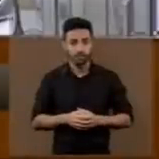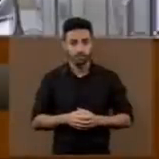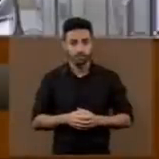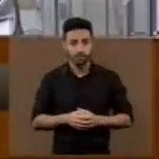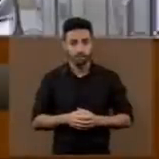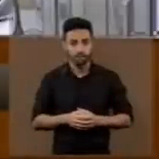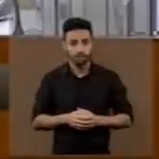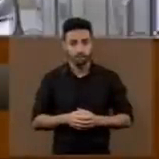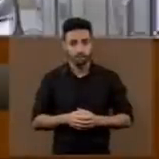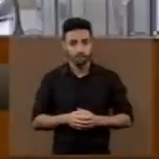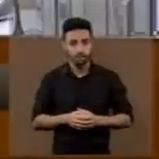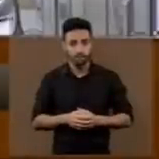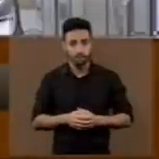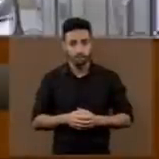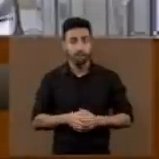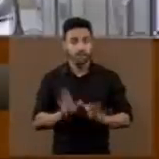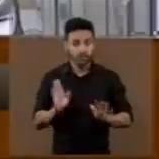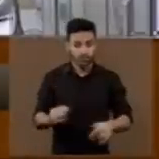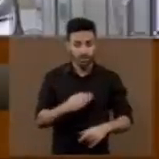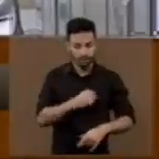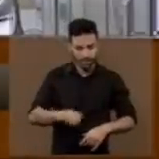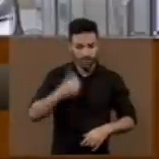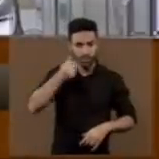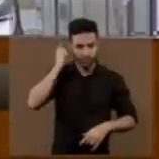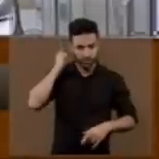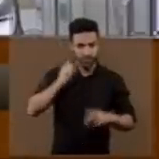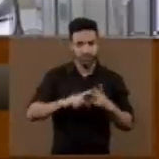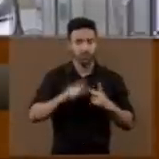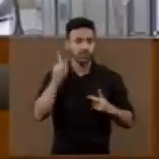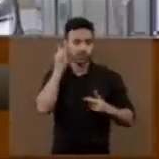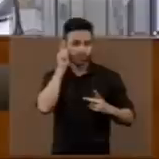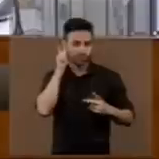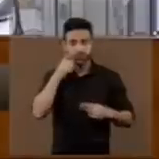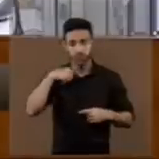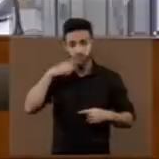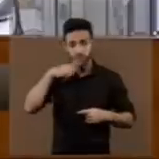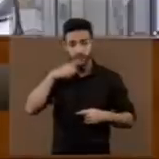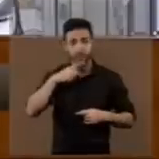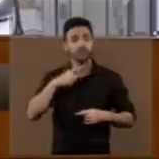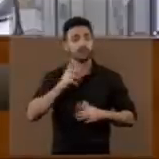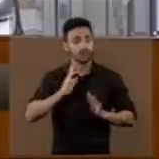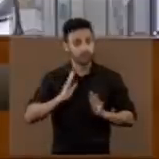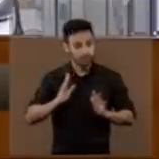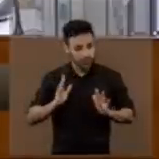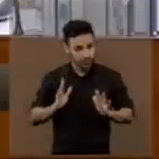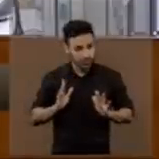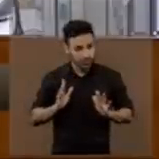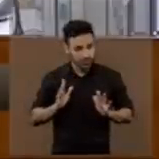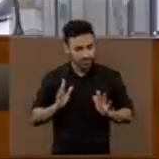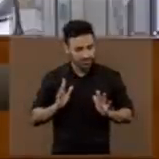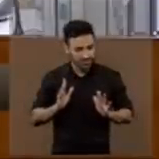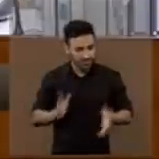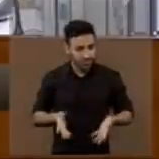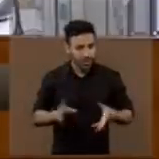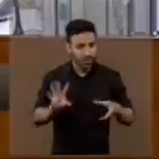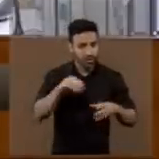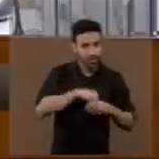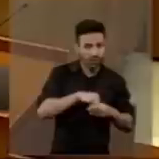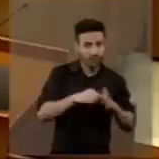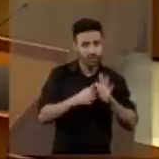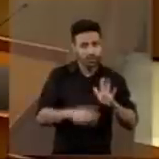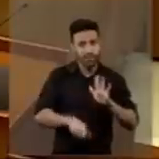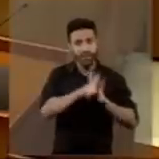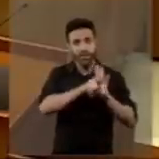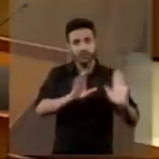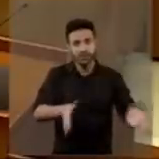expunha, como foi enfatizado pelo ministro Alexandre e pelo ministro Gilmar, foram absorvidas portanto, na lei